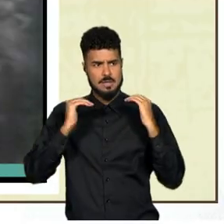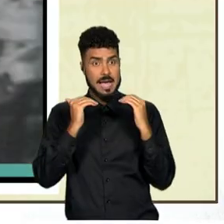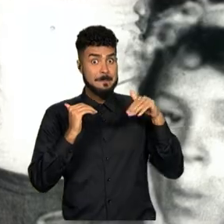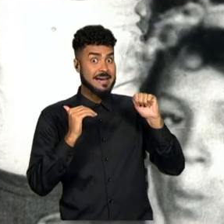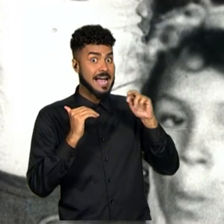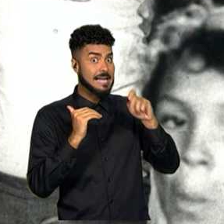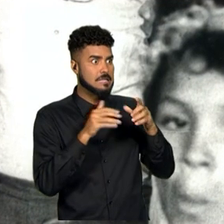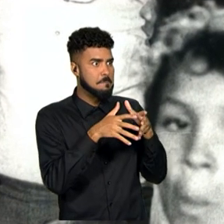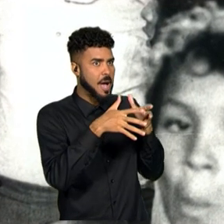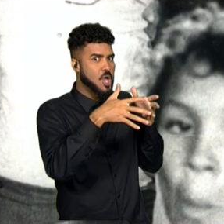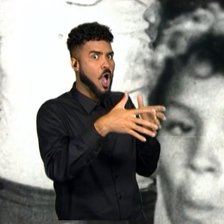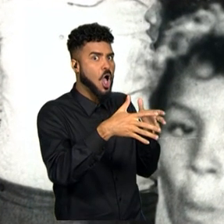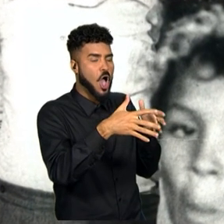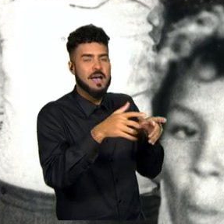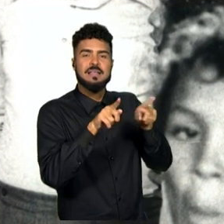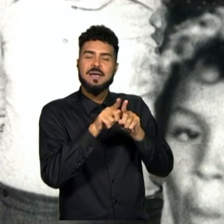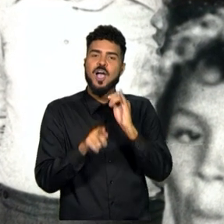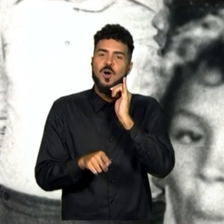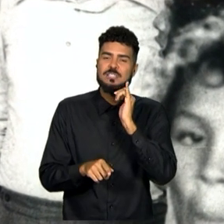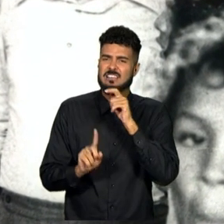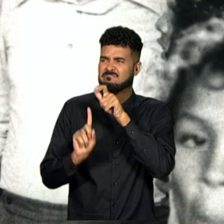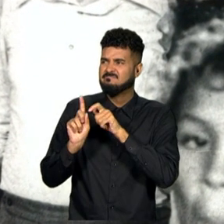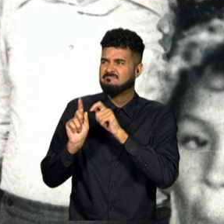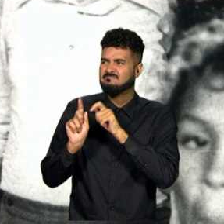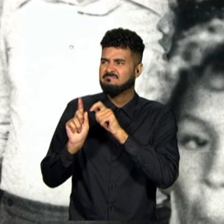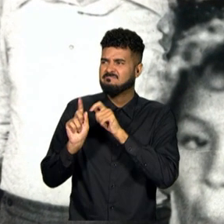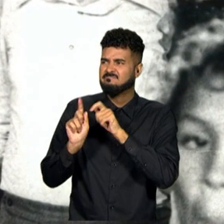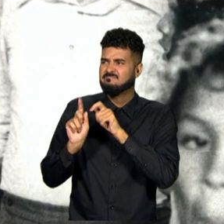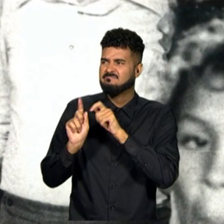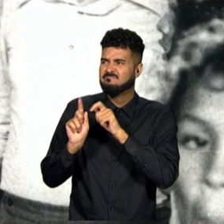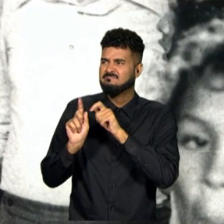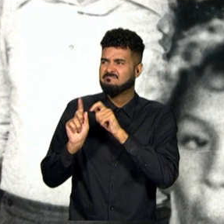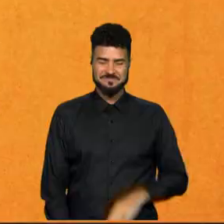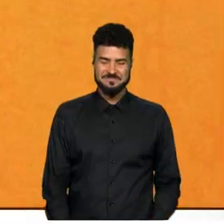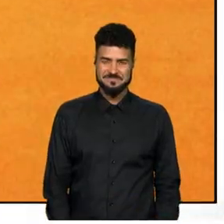Maracanã. Falar dos grandes ídolos do Vasco da Gama.